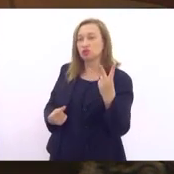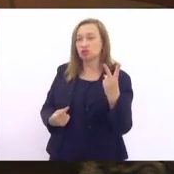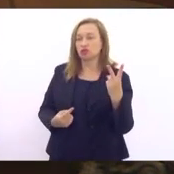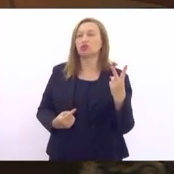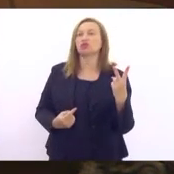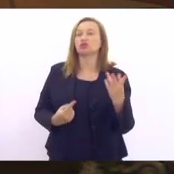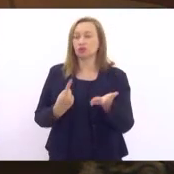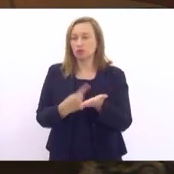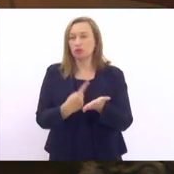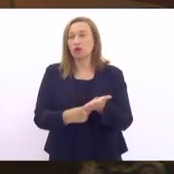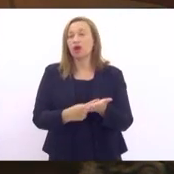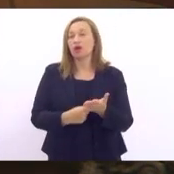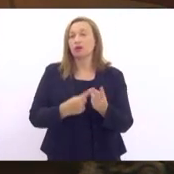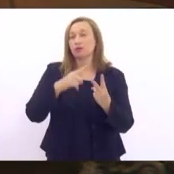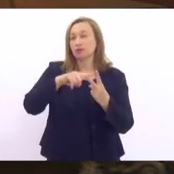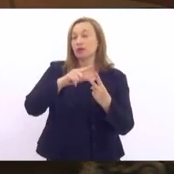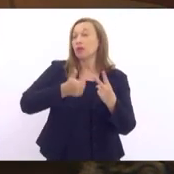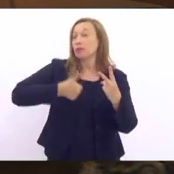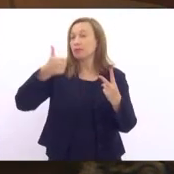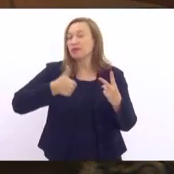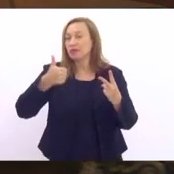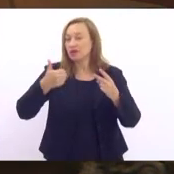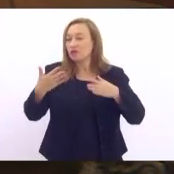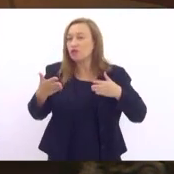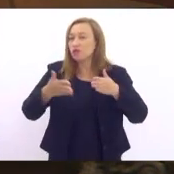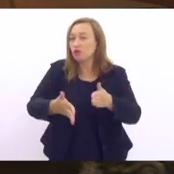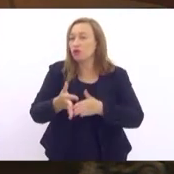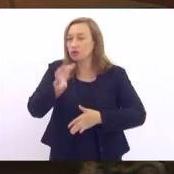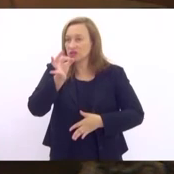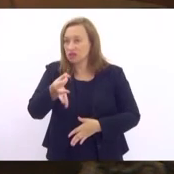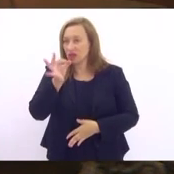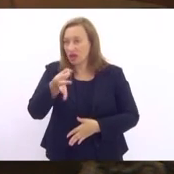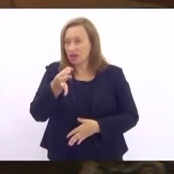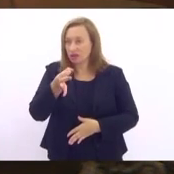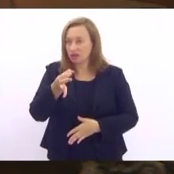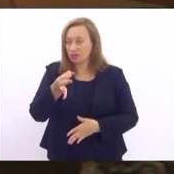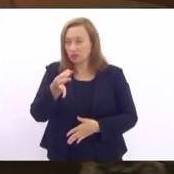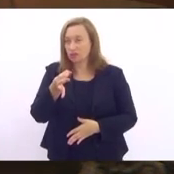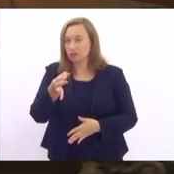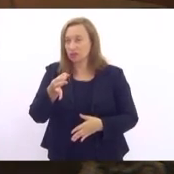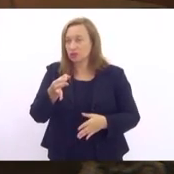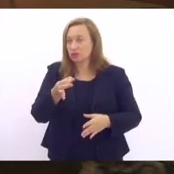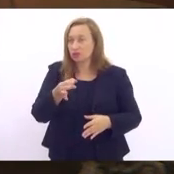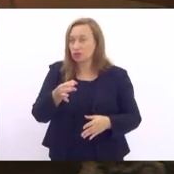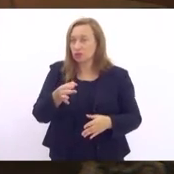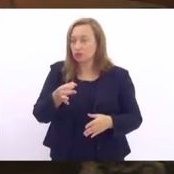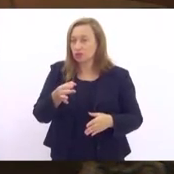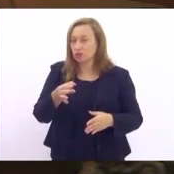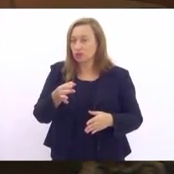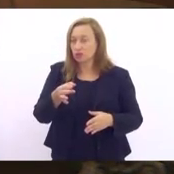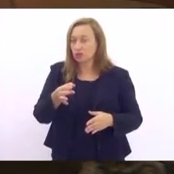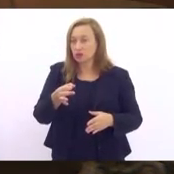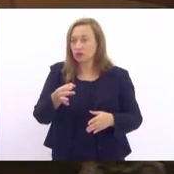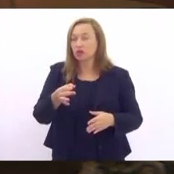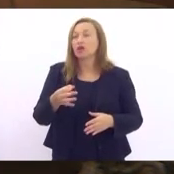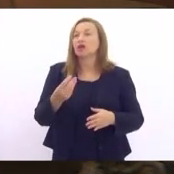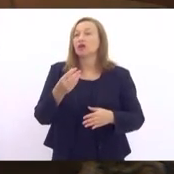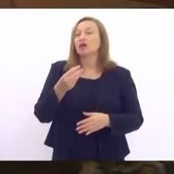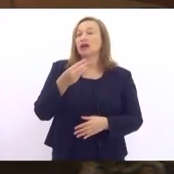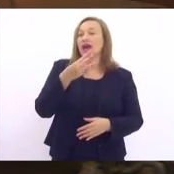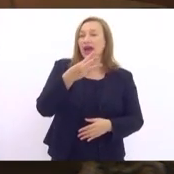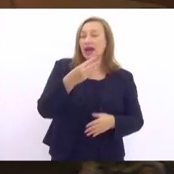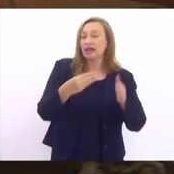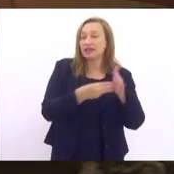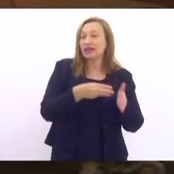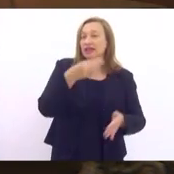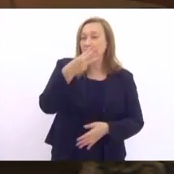fato um foco no público que vai com a faixa de renda até 3 salários mínimos. E segundo, que o